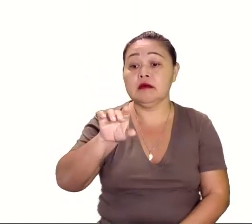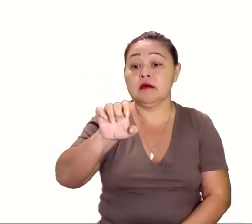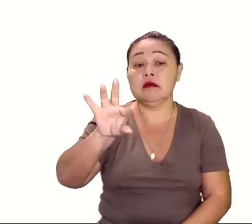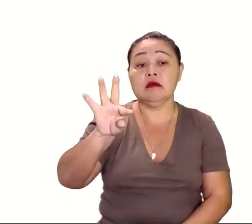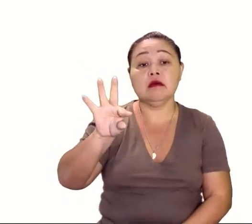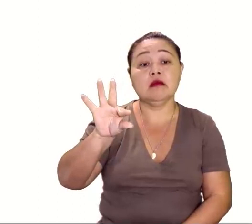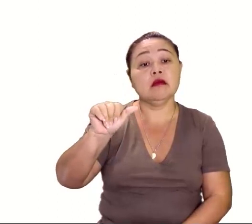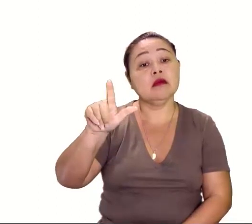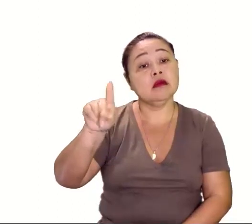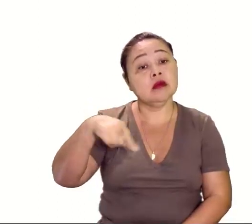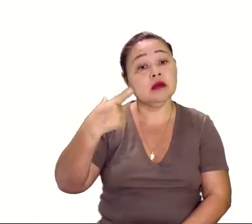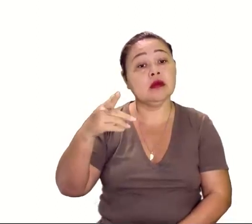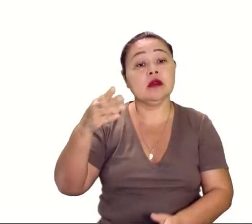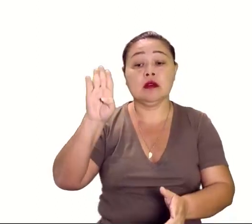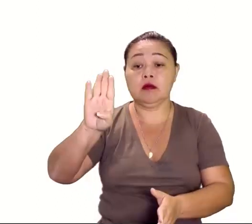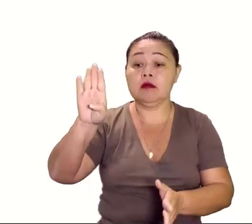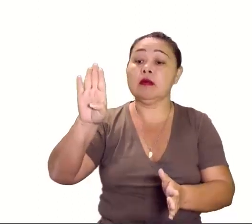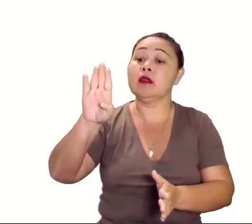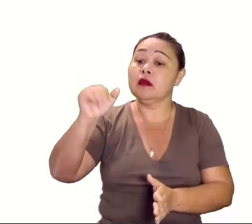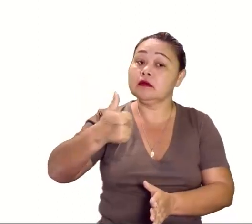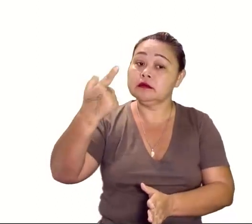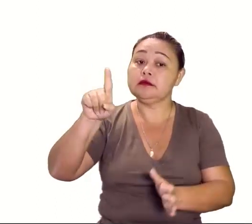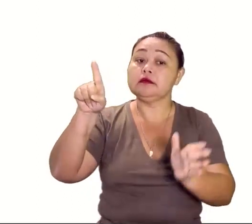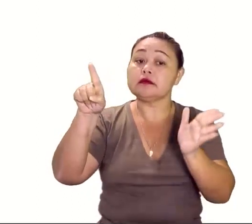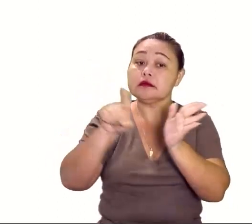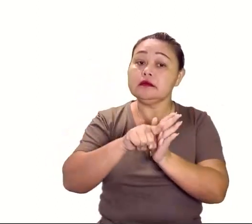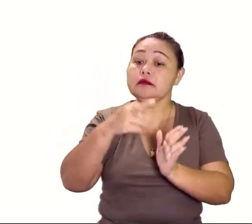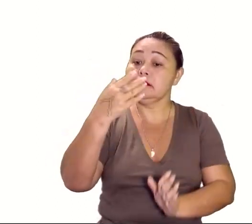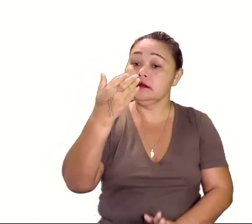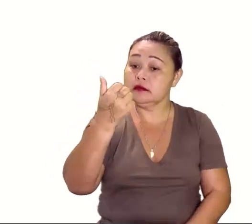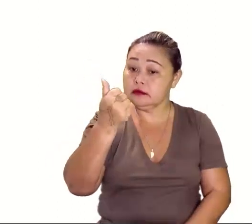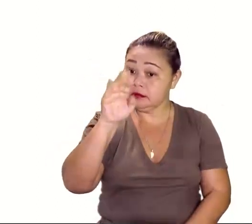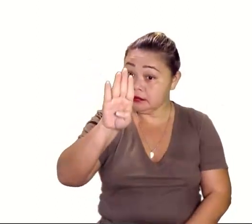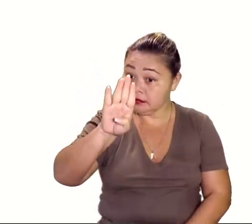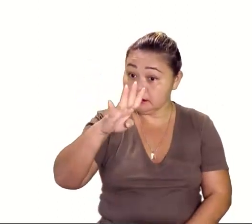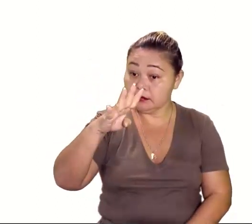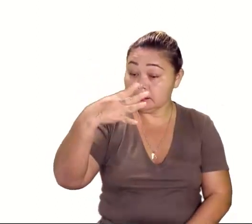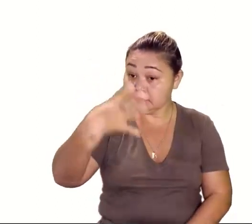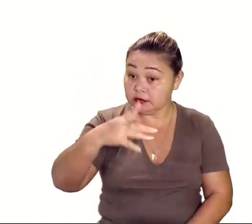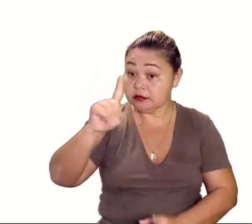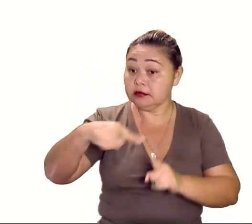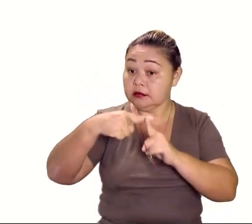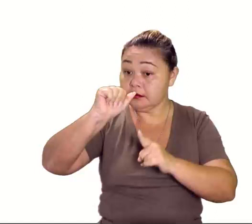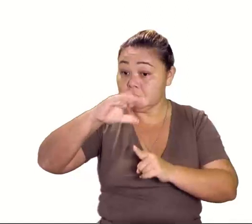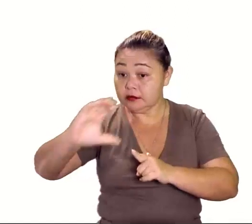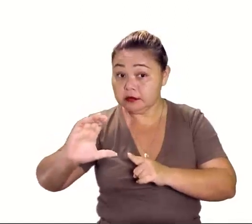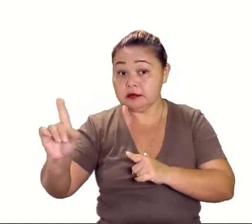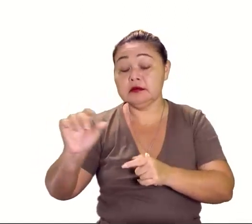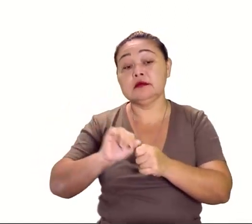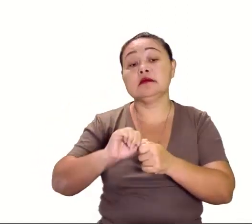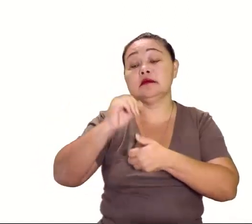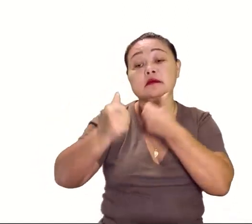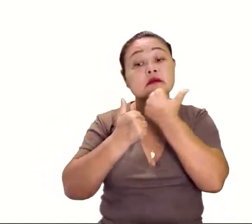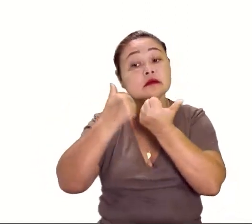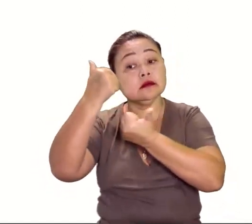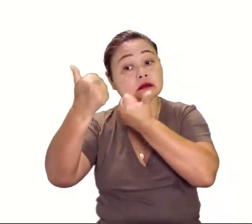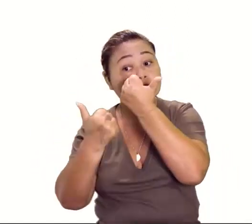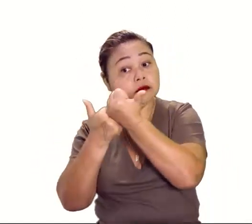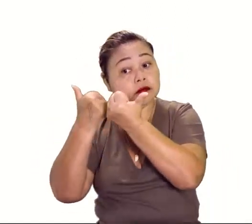ao quadrado menos 4 vezes A vezes C. O meu delta, vou substituir. O meu B é menos 2